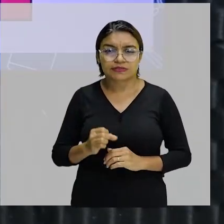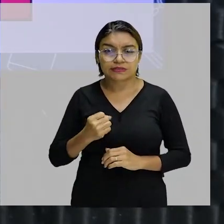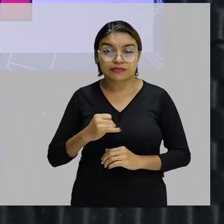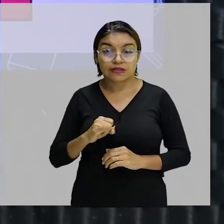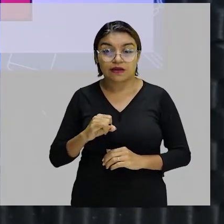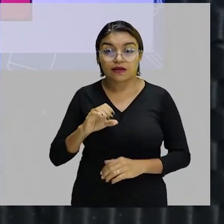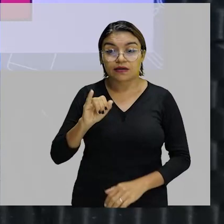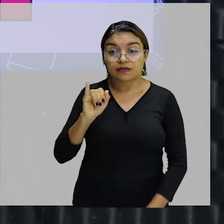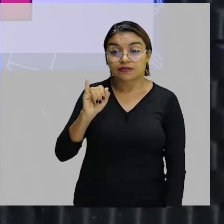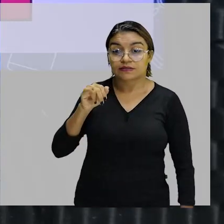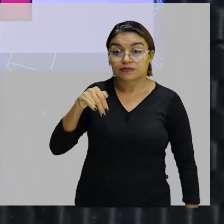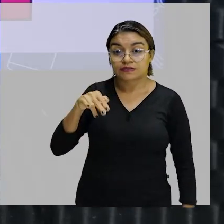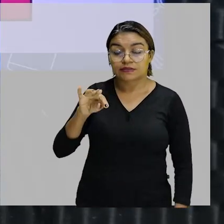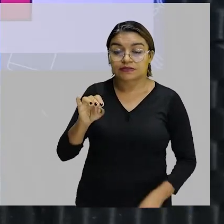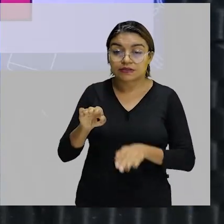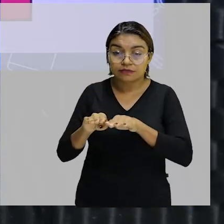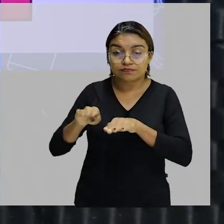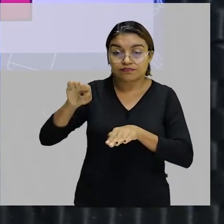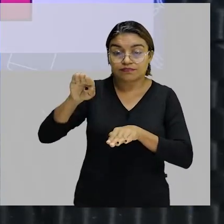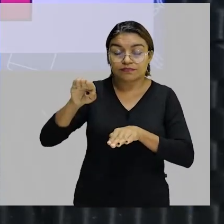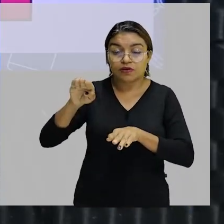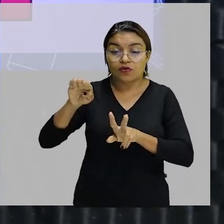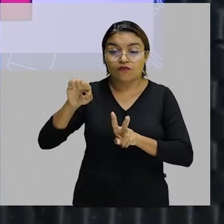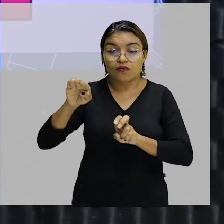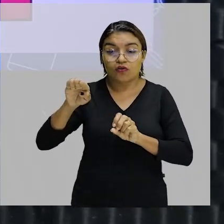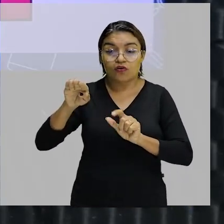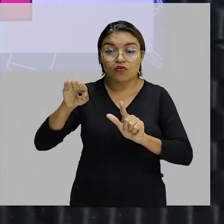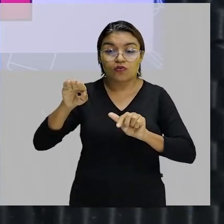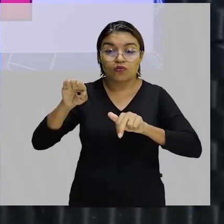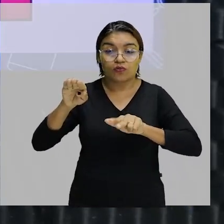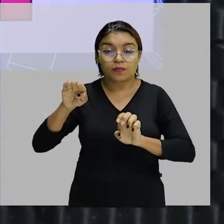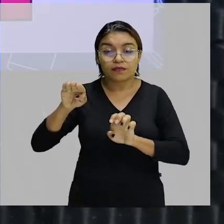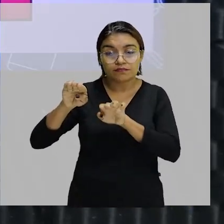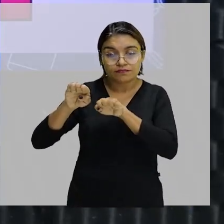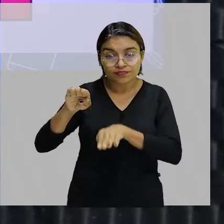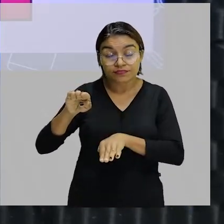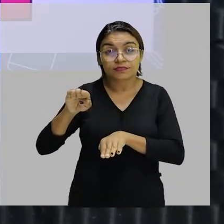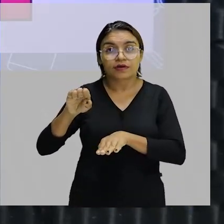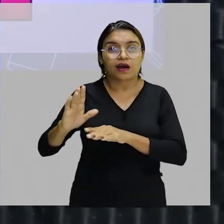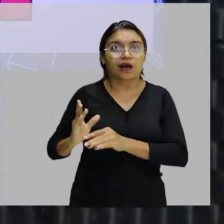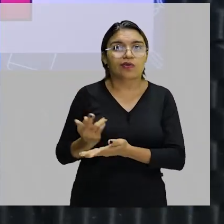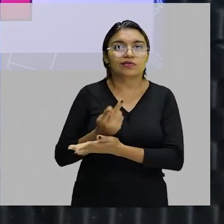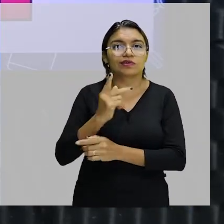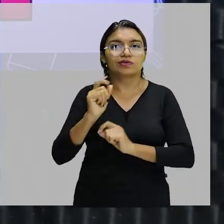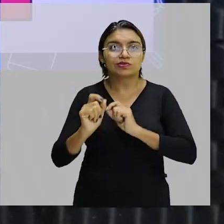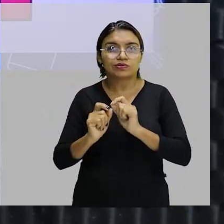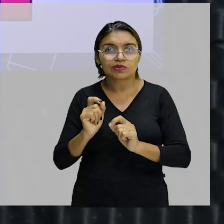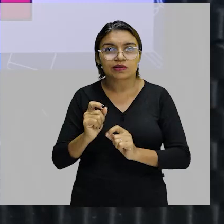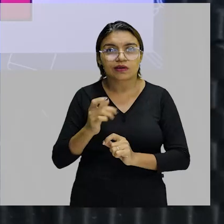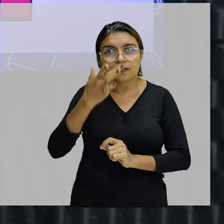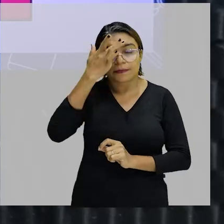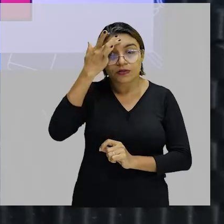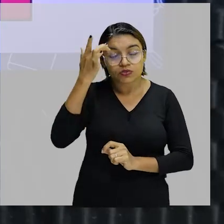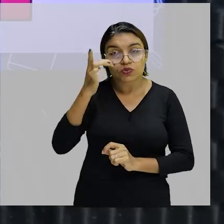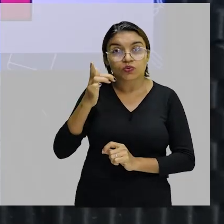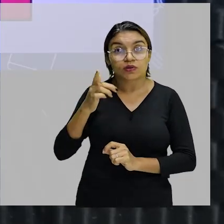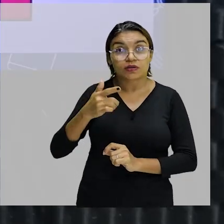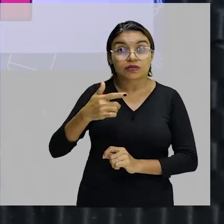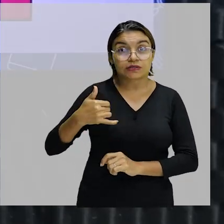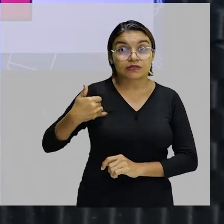e baixa o volume, o que acontece? Vamos imaginar que esse mesmo indivíduo de 25